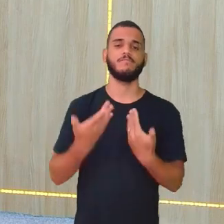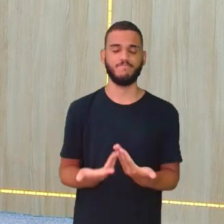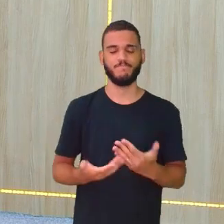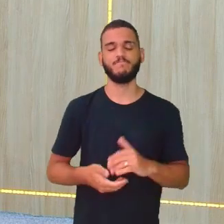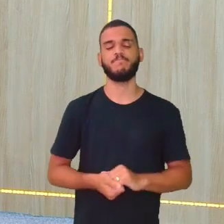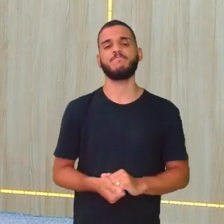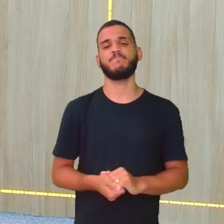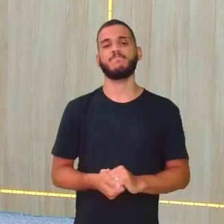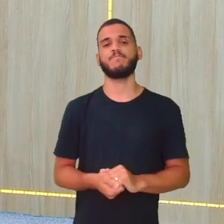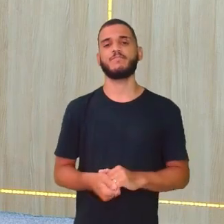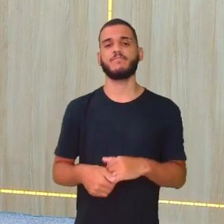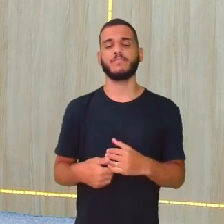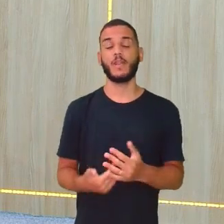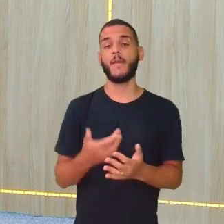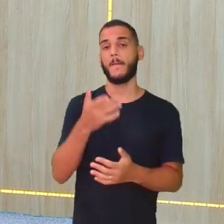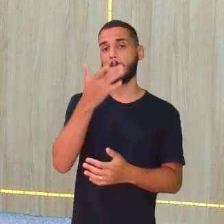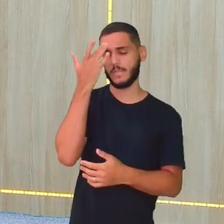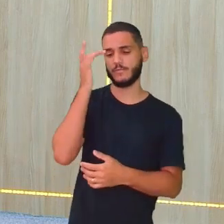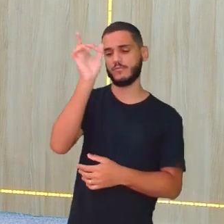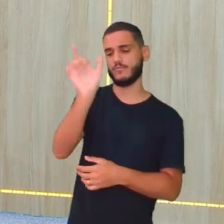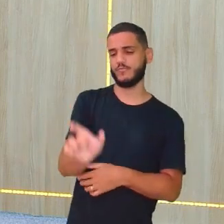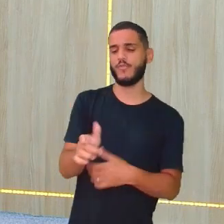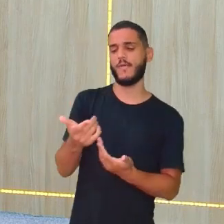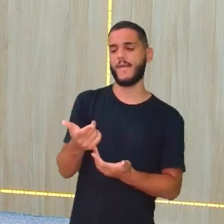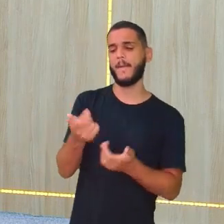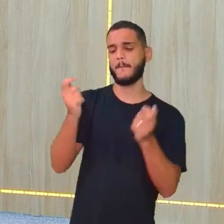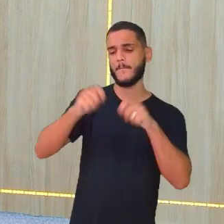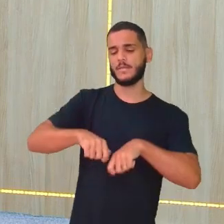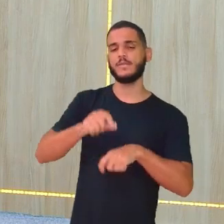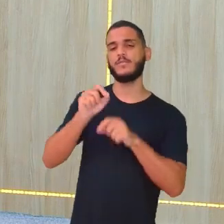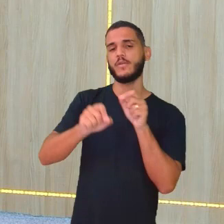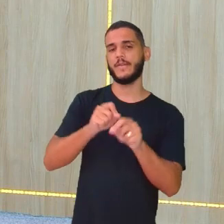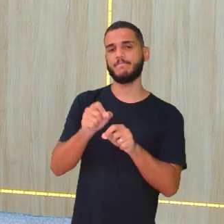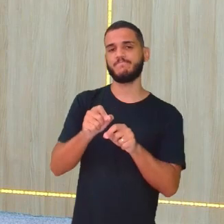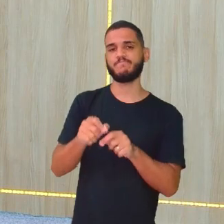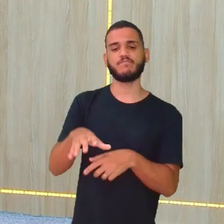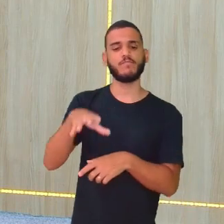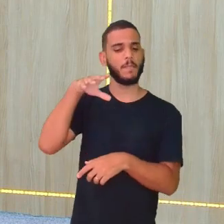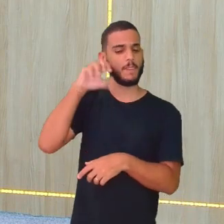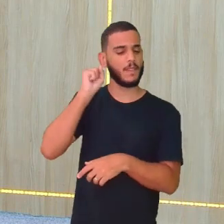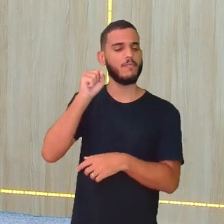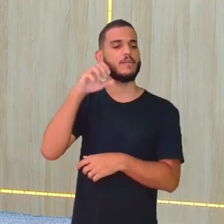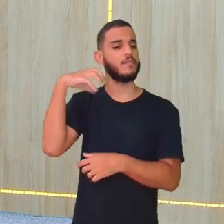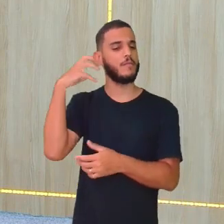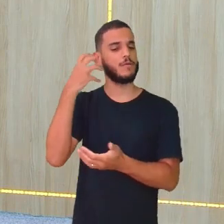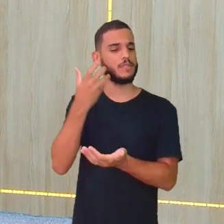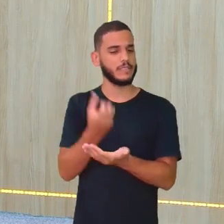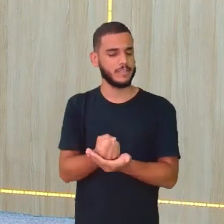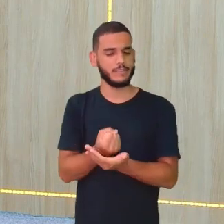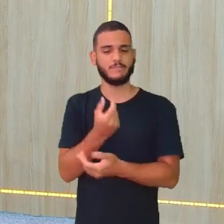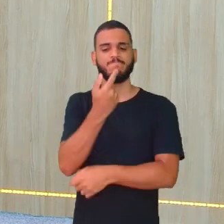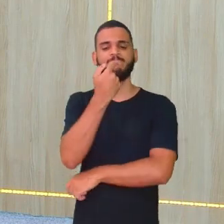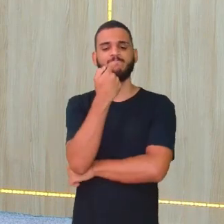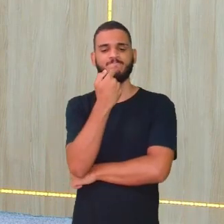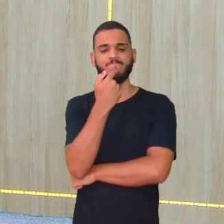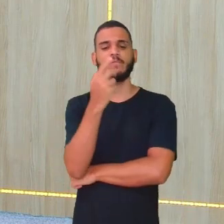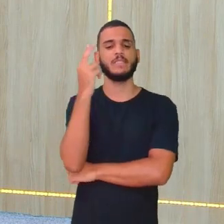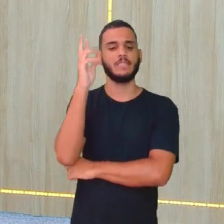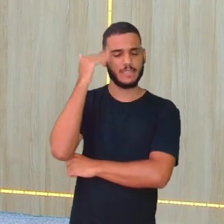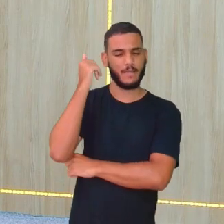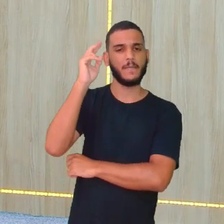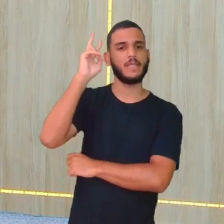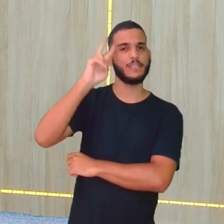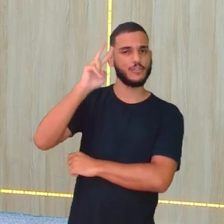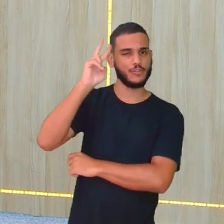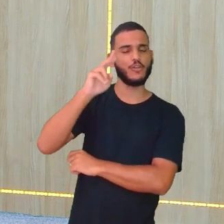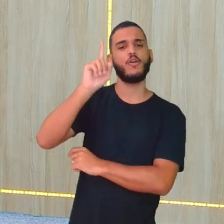veracidade, né? De alguém poder chegar e falar, vou abrir o podcast do Sertão Sem Nó e ver, ouvir histórias que...